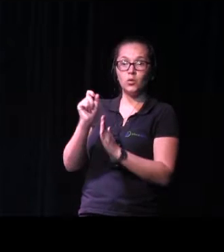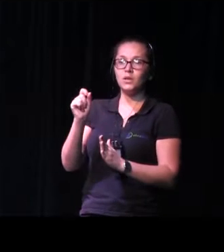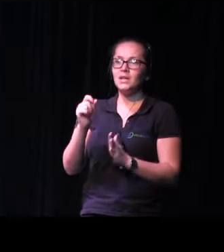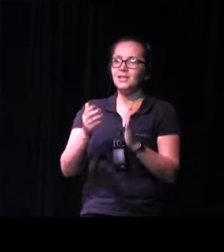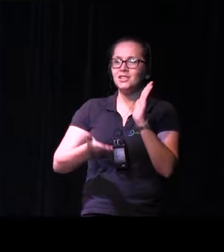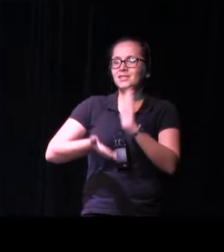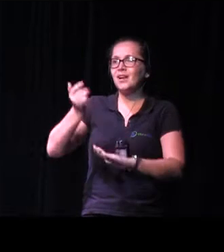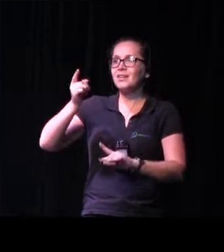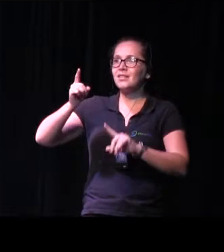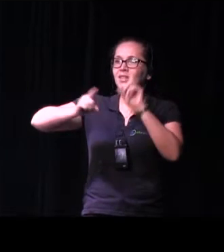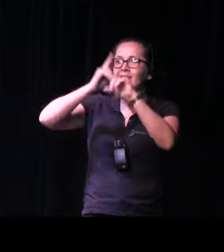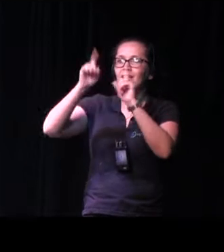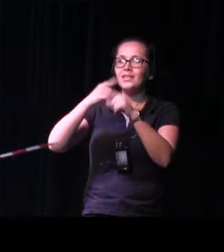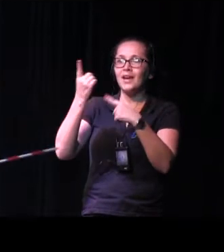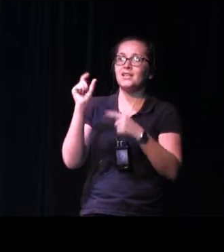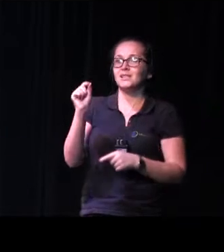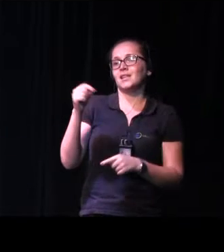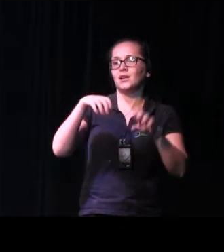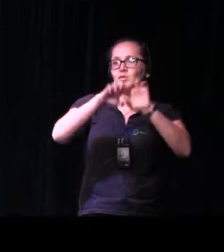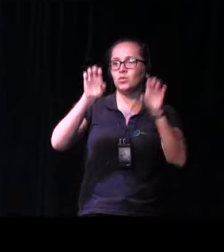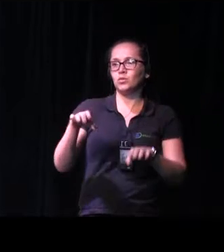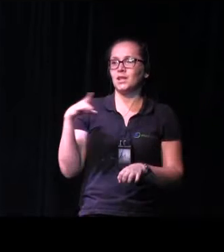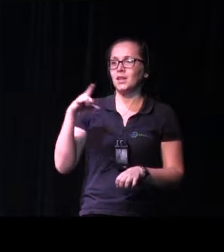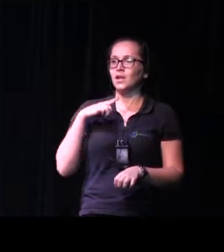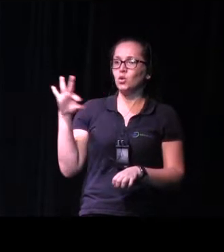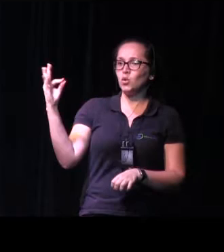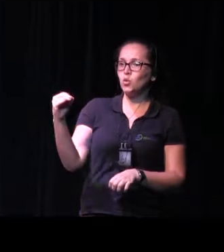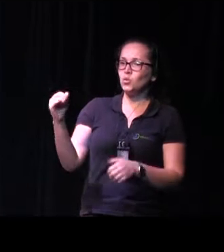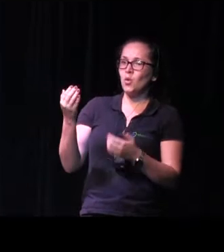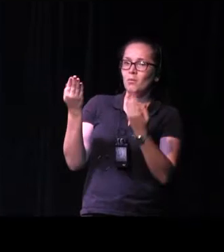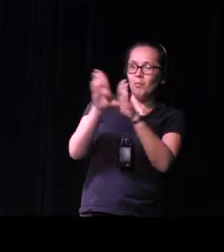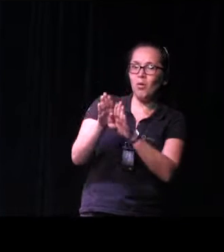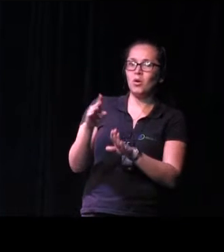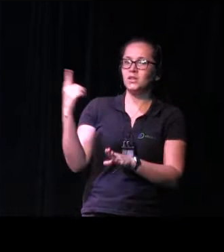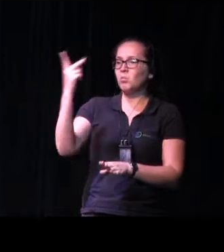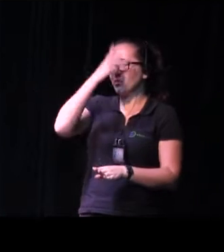ou seja, tirar essa ideia estrutural que tem